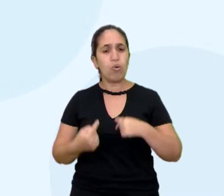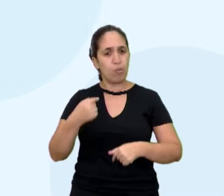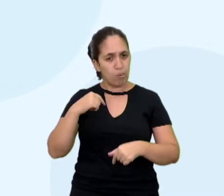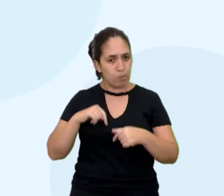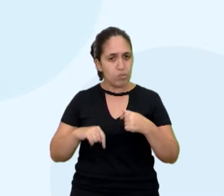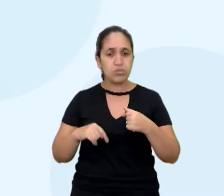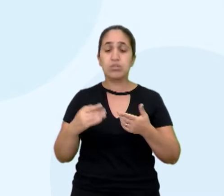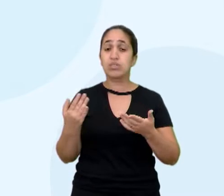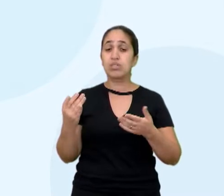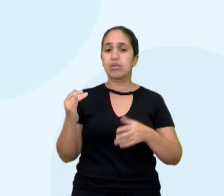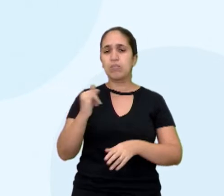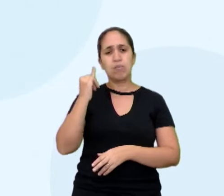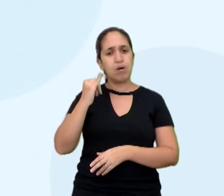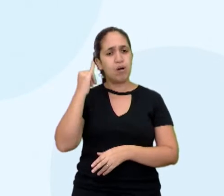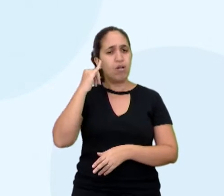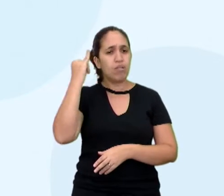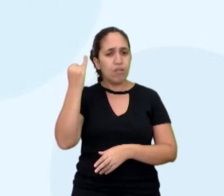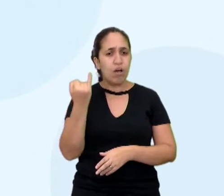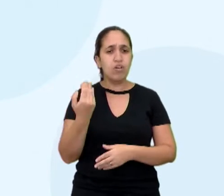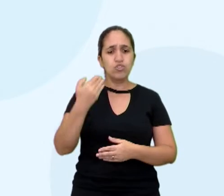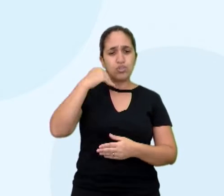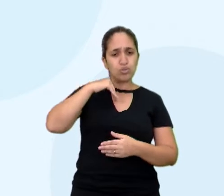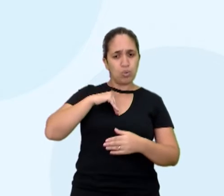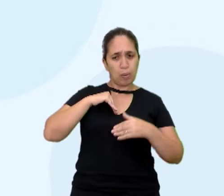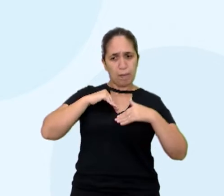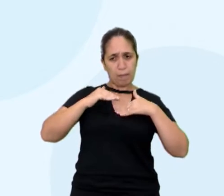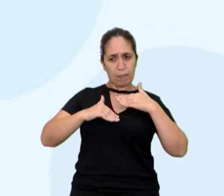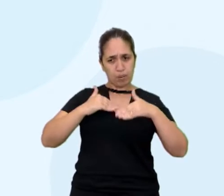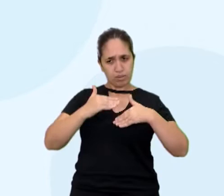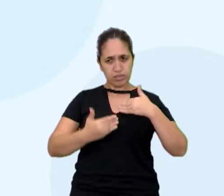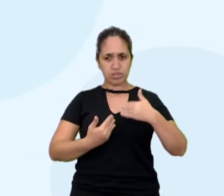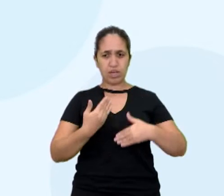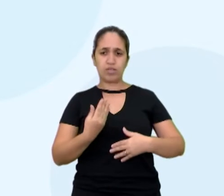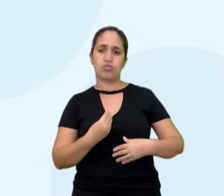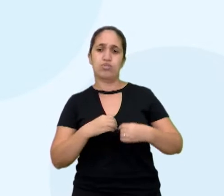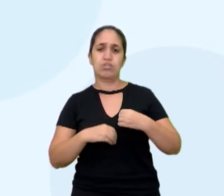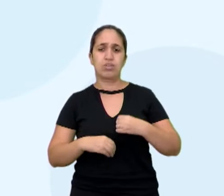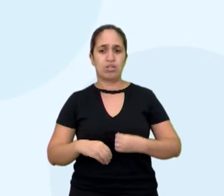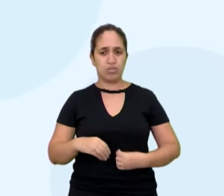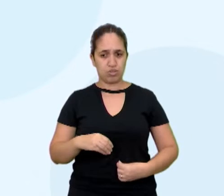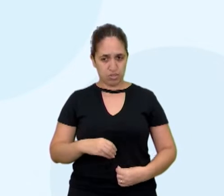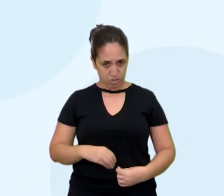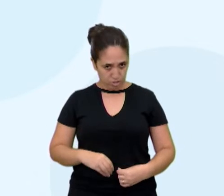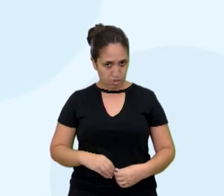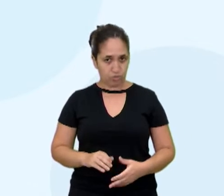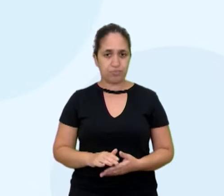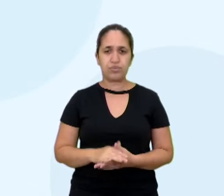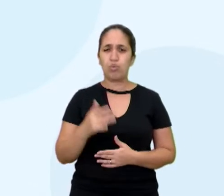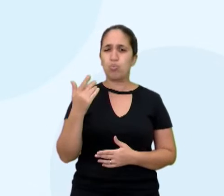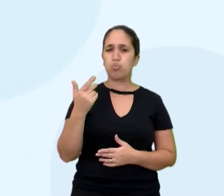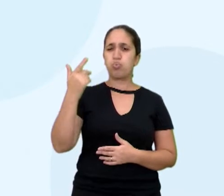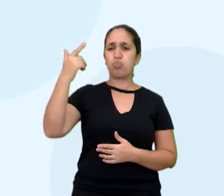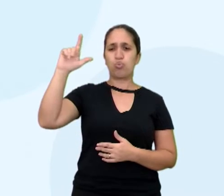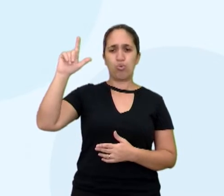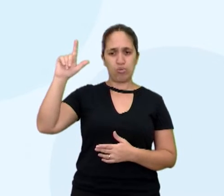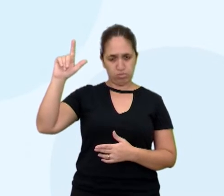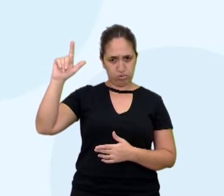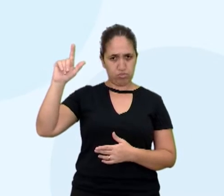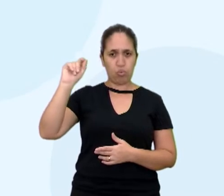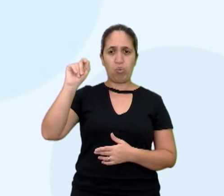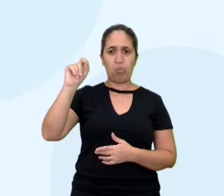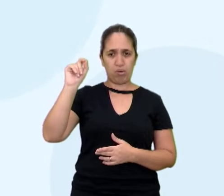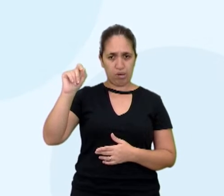são importantes dentro do processo de regulação da digestão. Um outro fator que a gente tem é